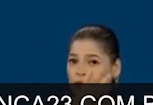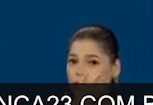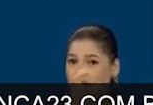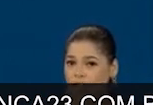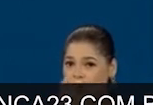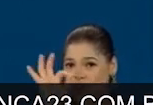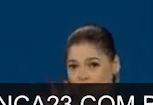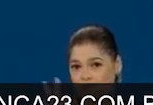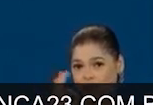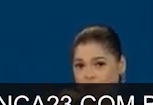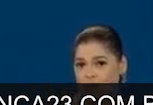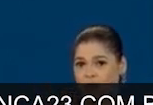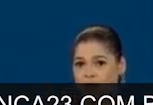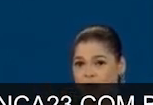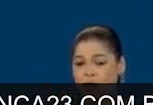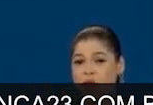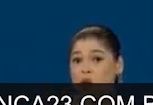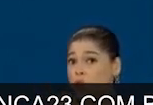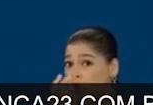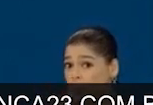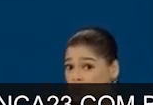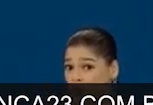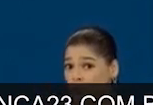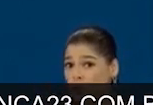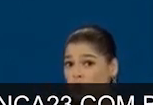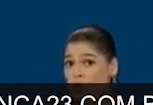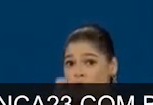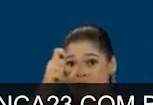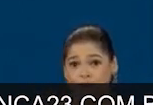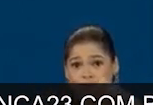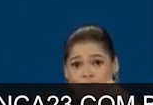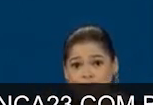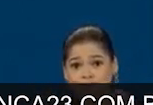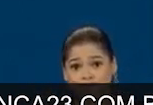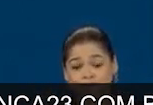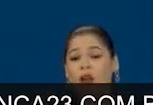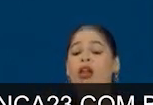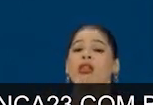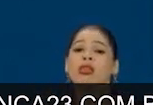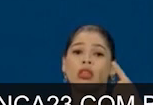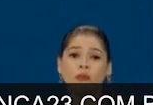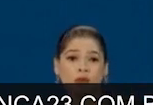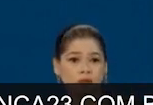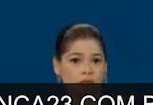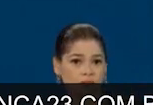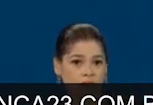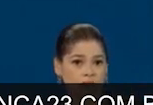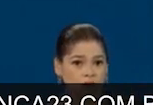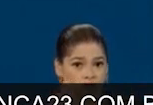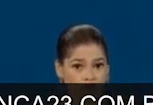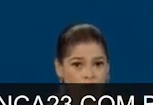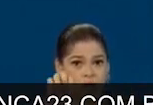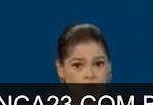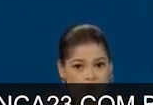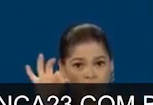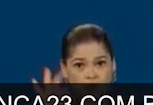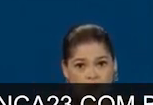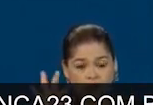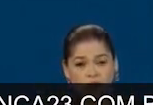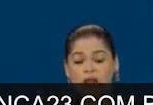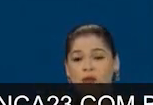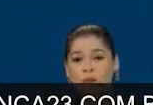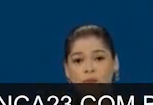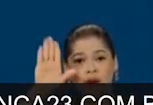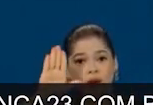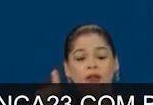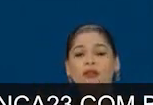nos registros e quase dobrou o número de estupros. Depois vem a Bahia, com 59% de aumento